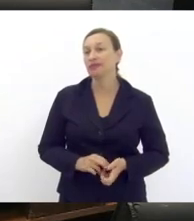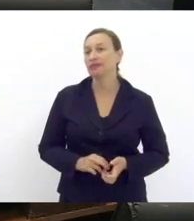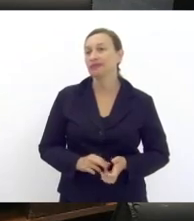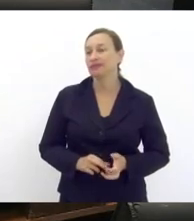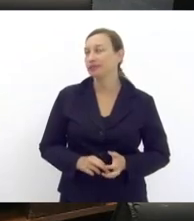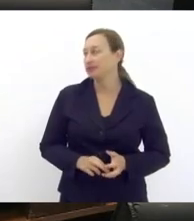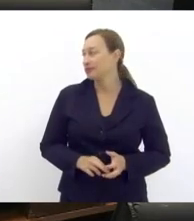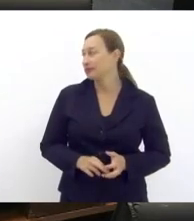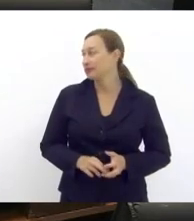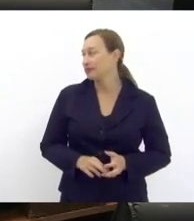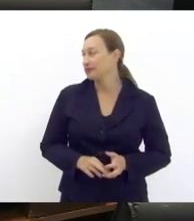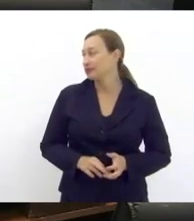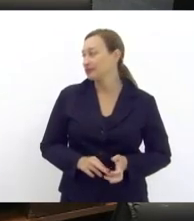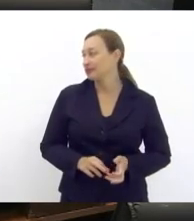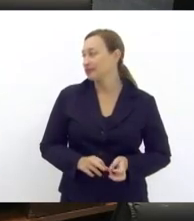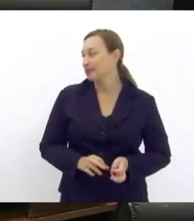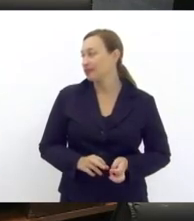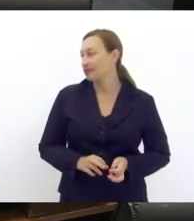Vai melhorando?